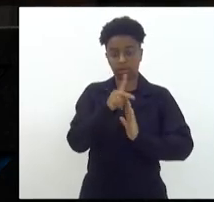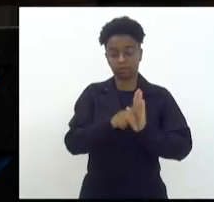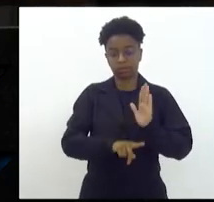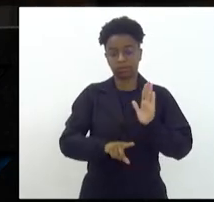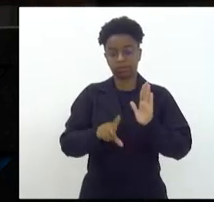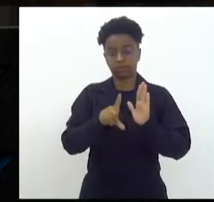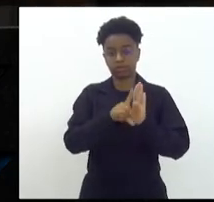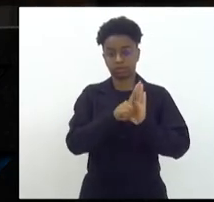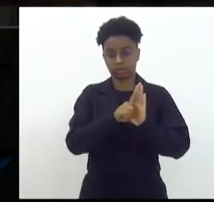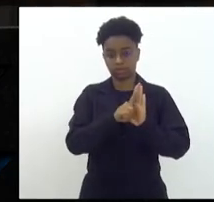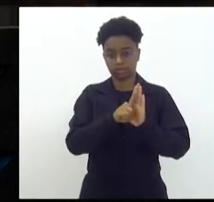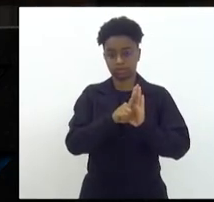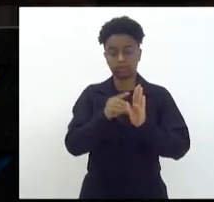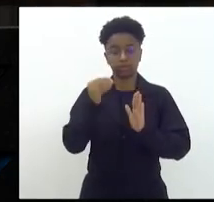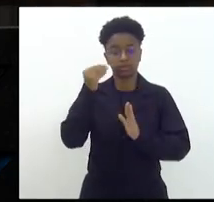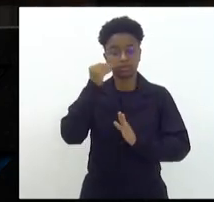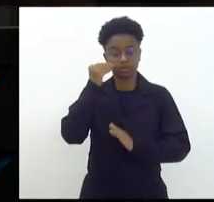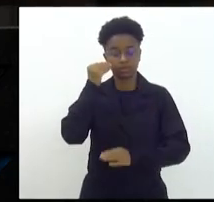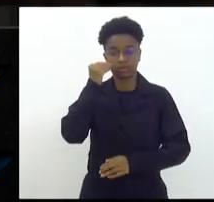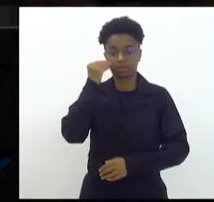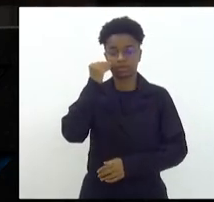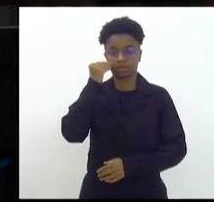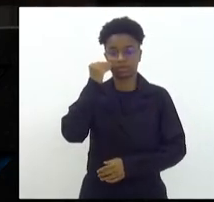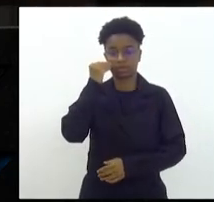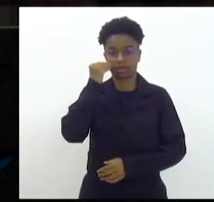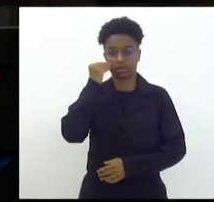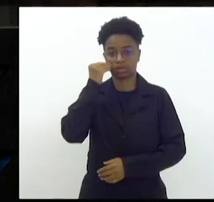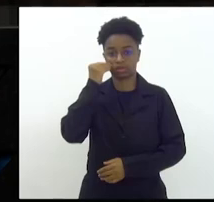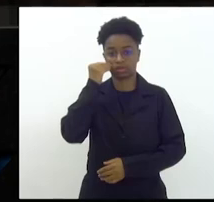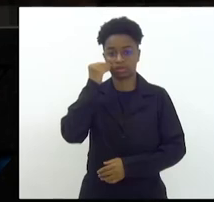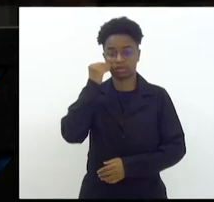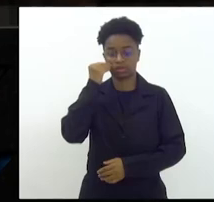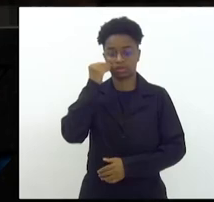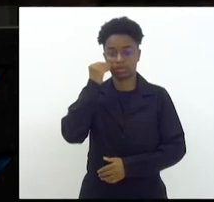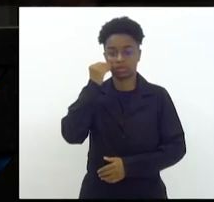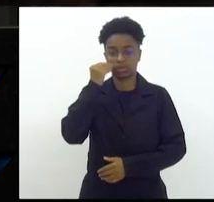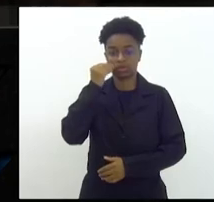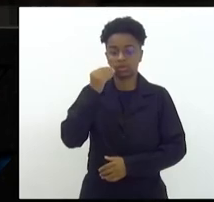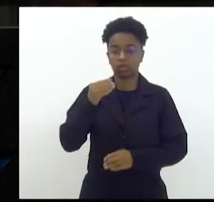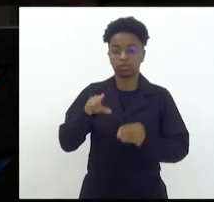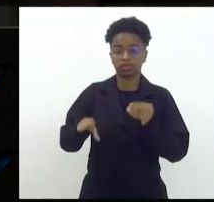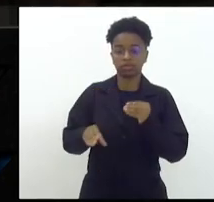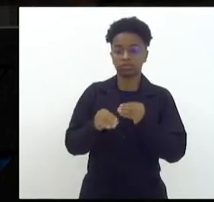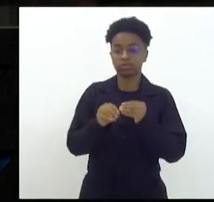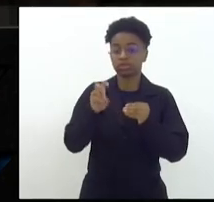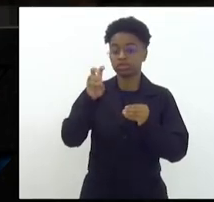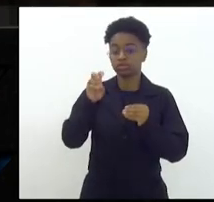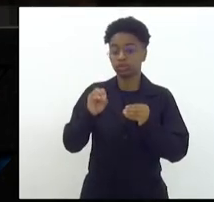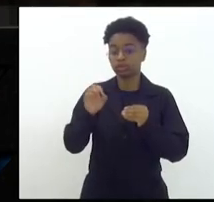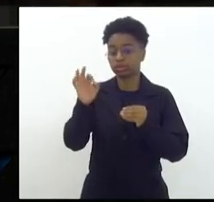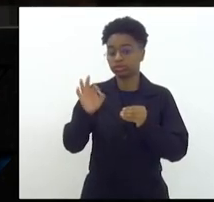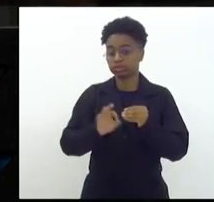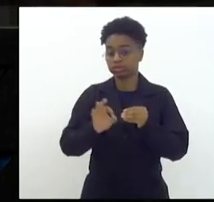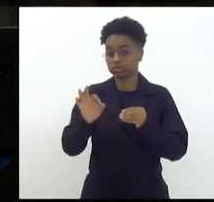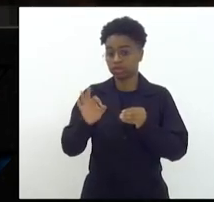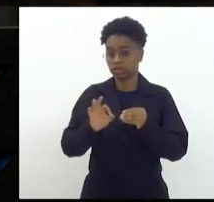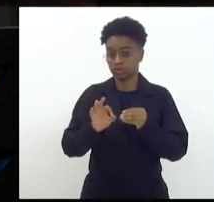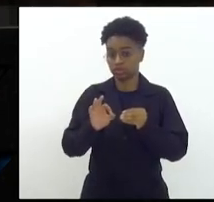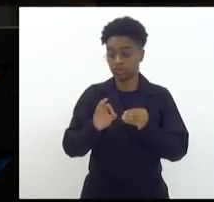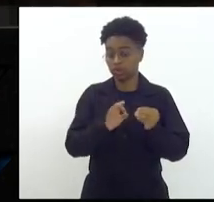de lei para recompor 50% das perdas do Brasil de